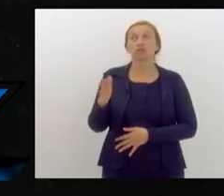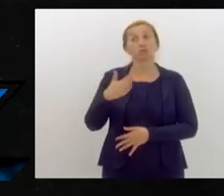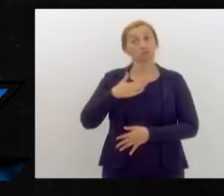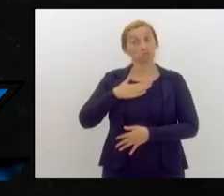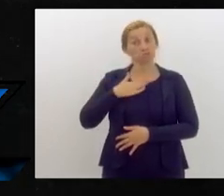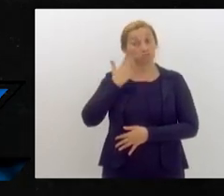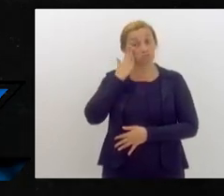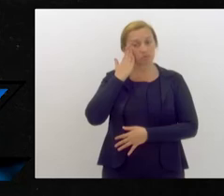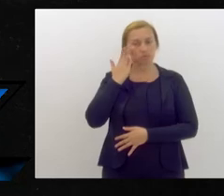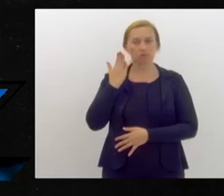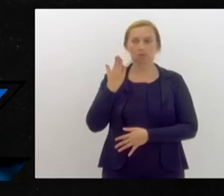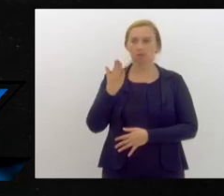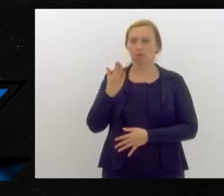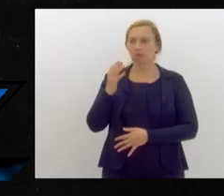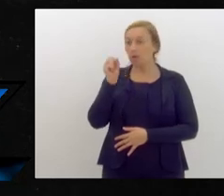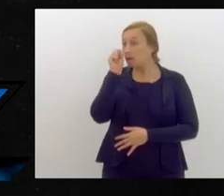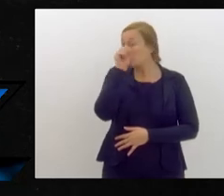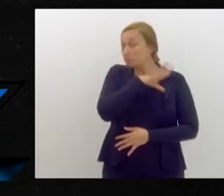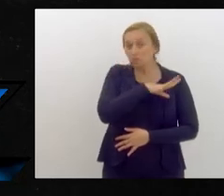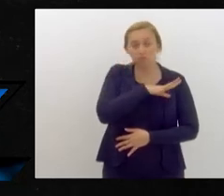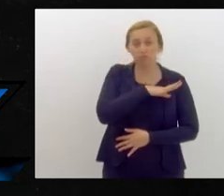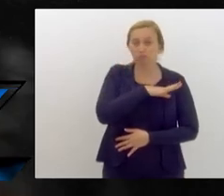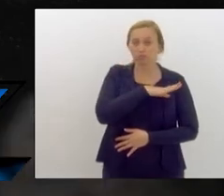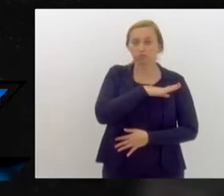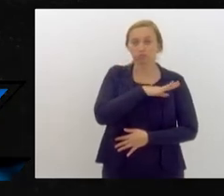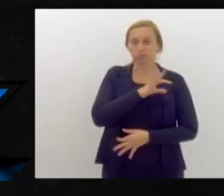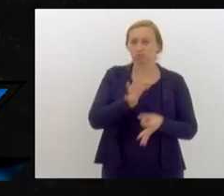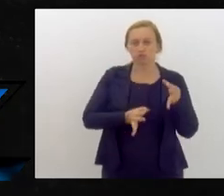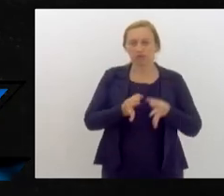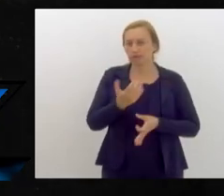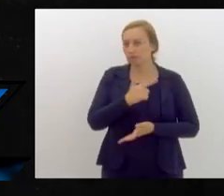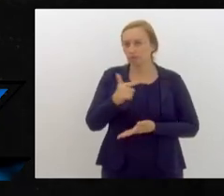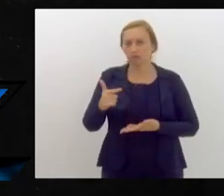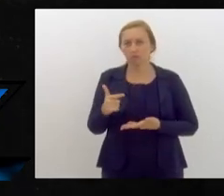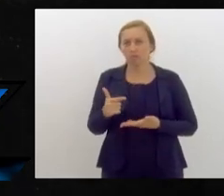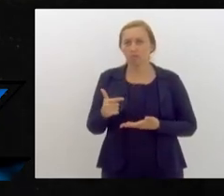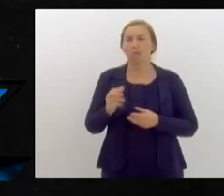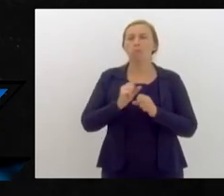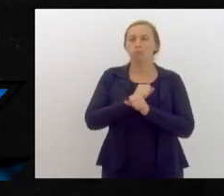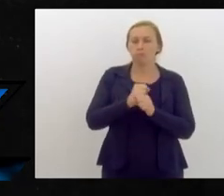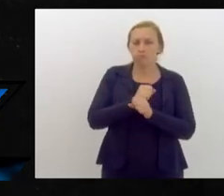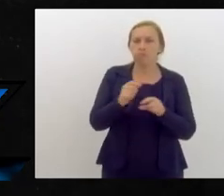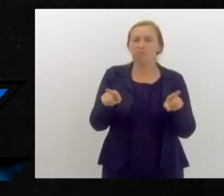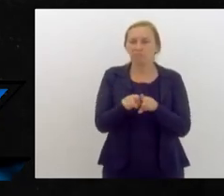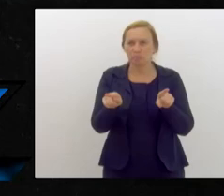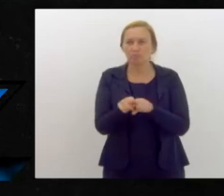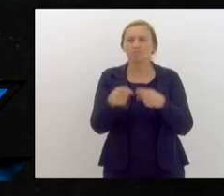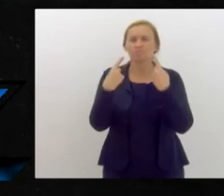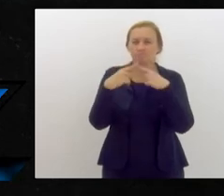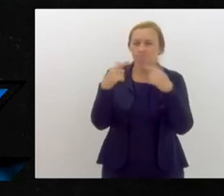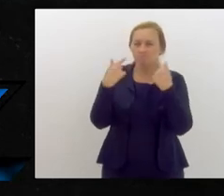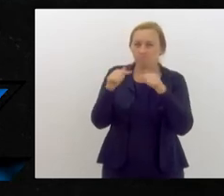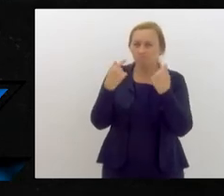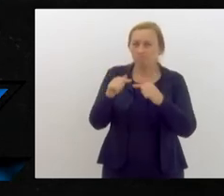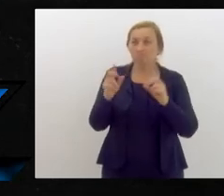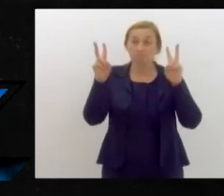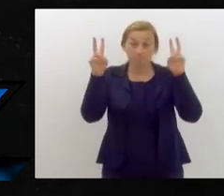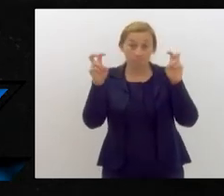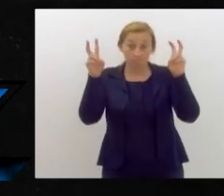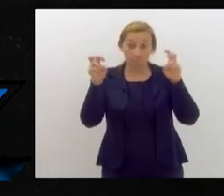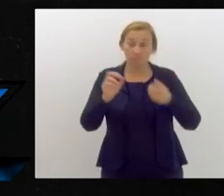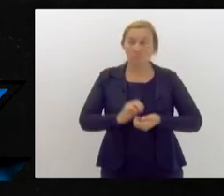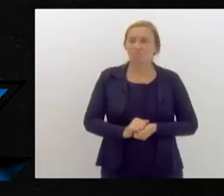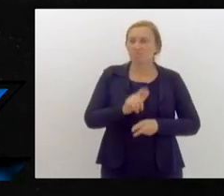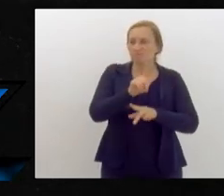meu entendimento é uma tarifa que não se justifica há muito tempo também que a gente vem questionando o fato de